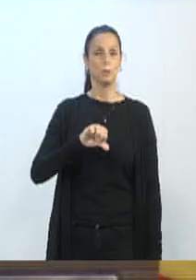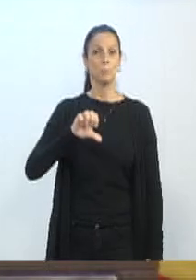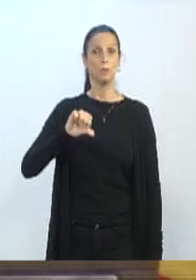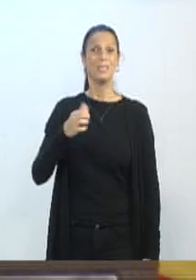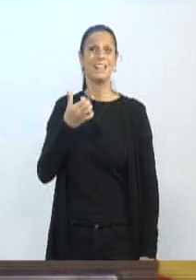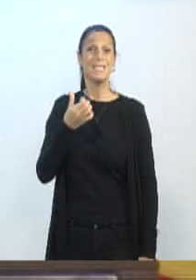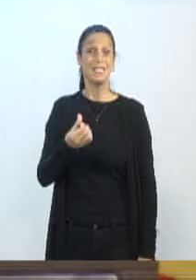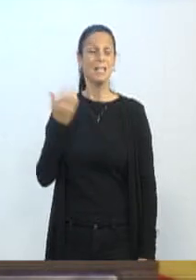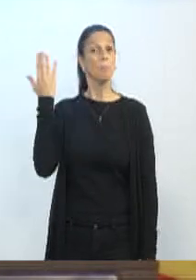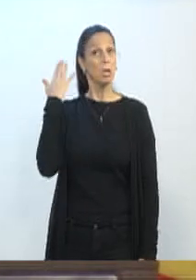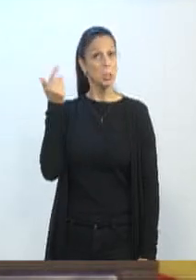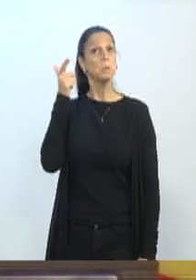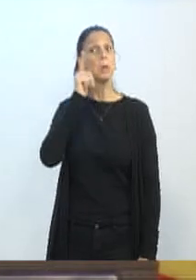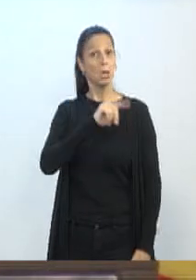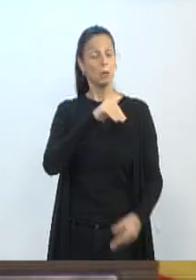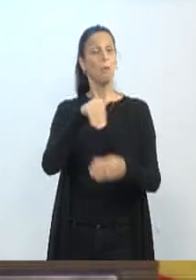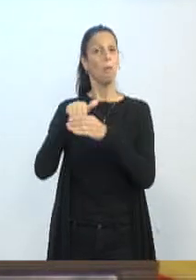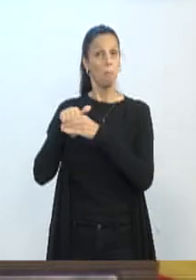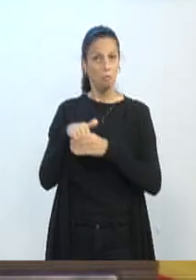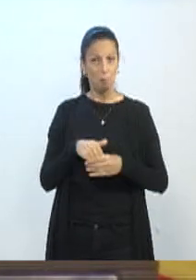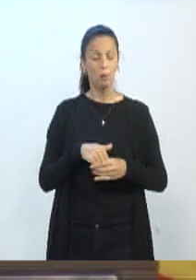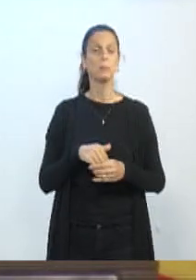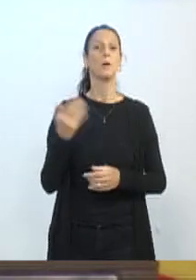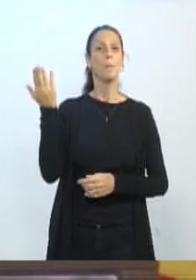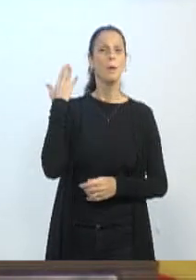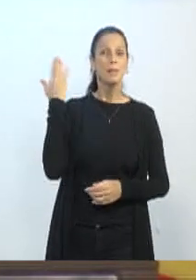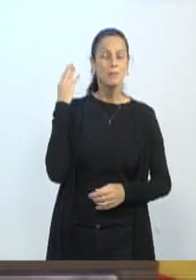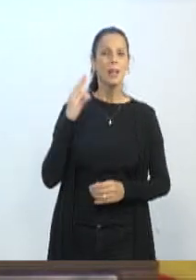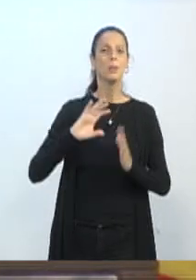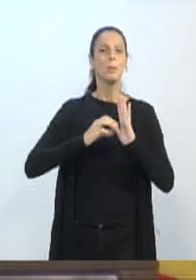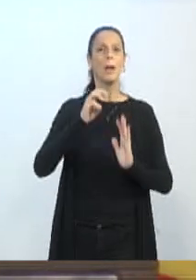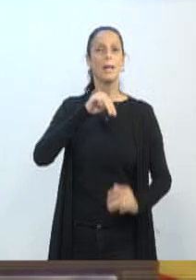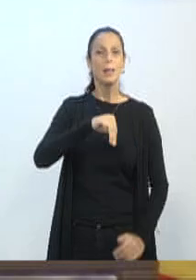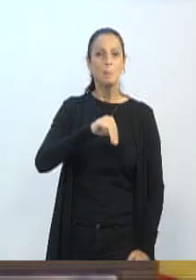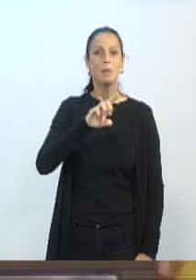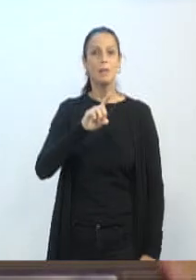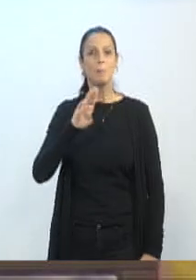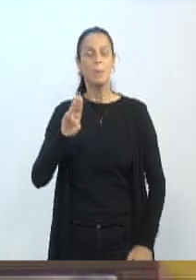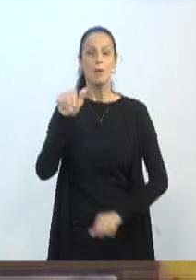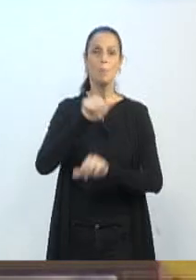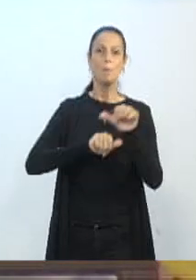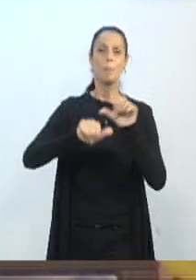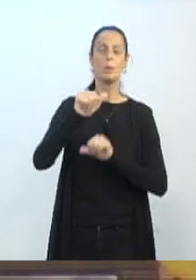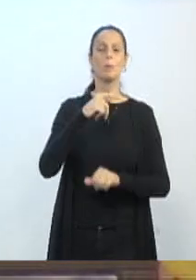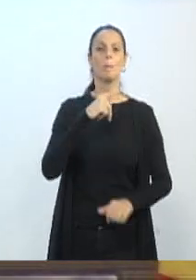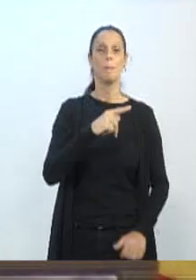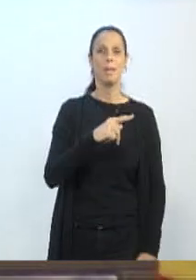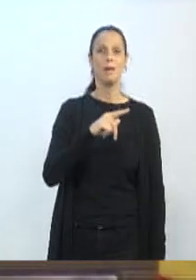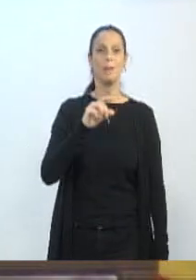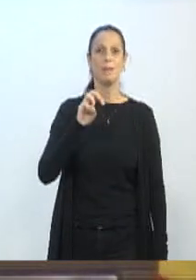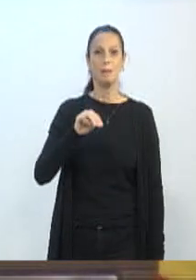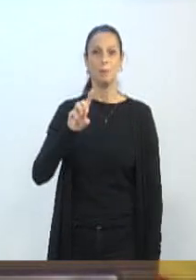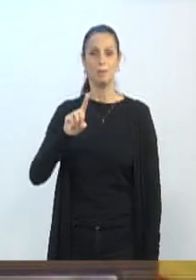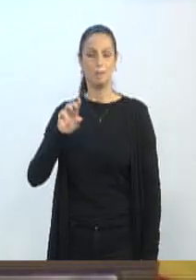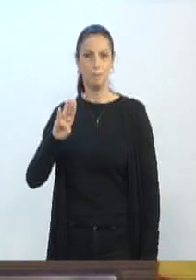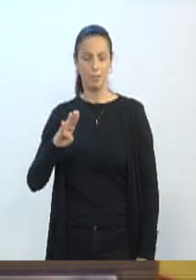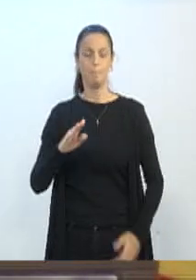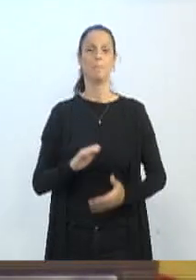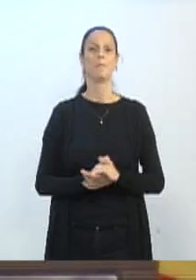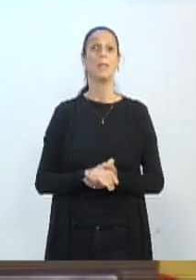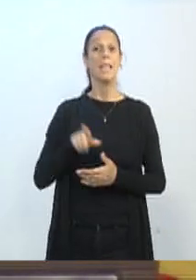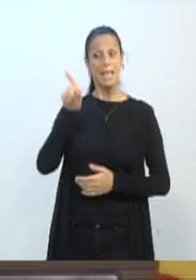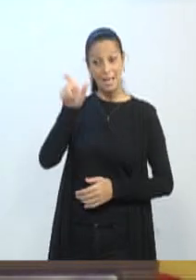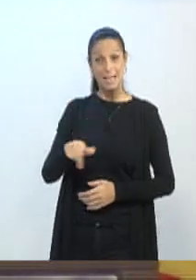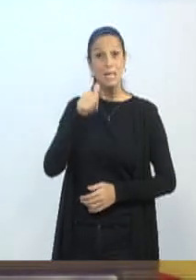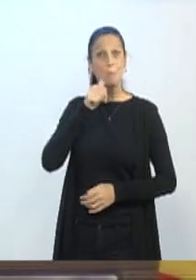pelo MDB o antigo MDB PMDB depois MDB inclusive que foi minha